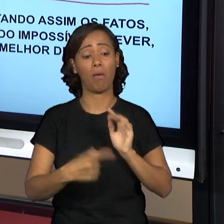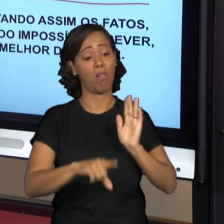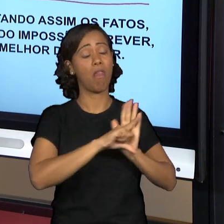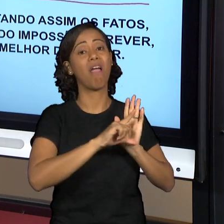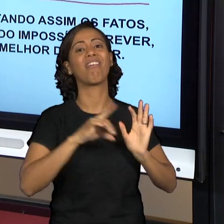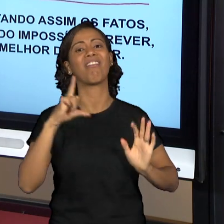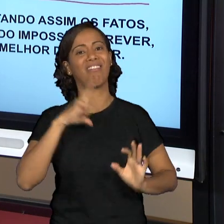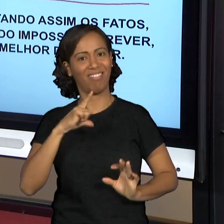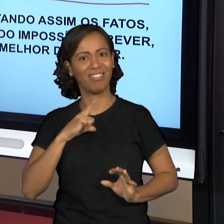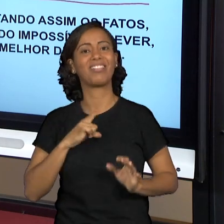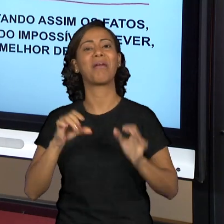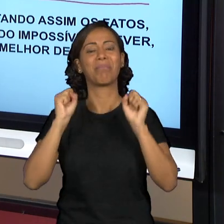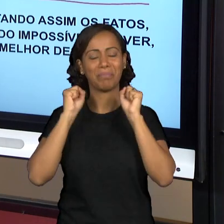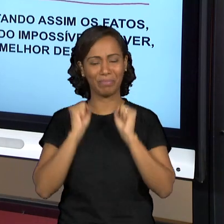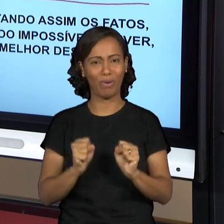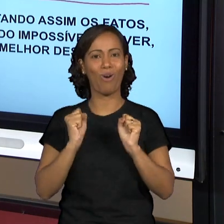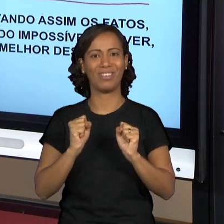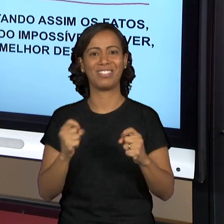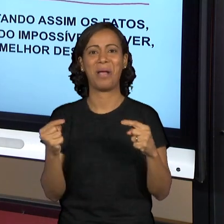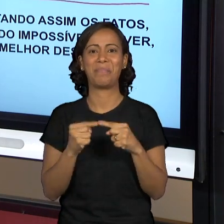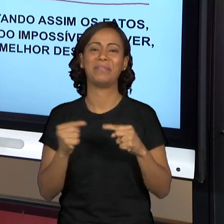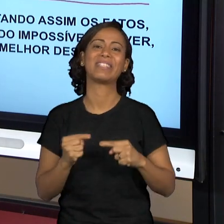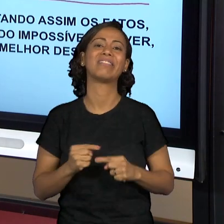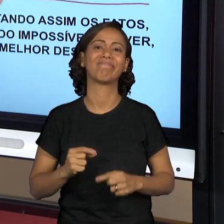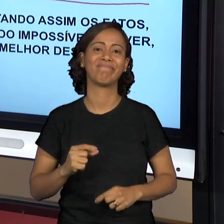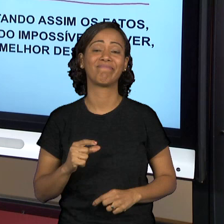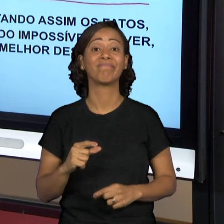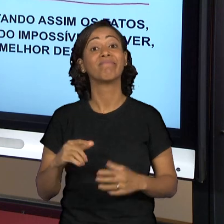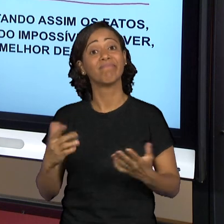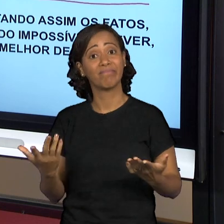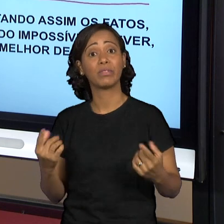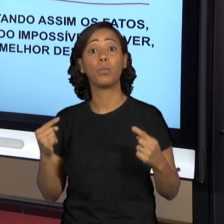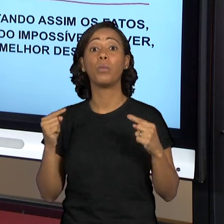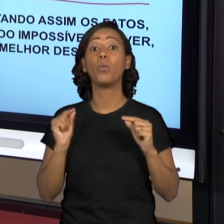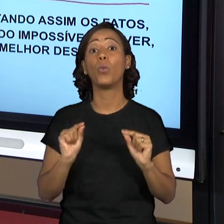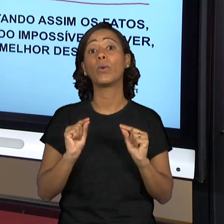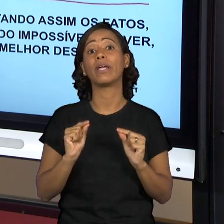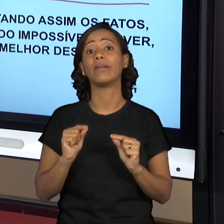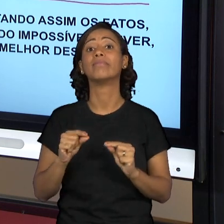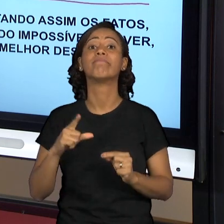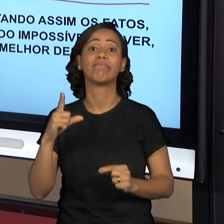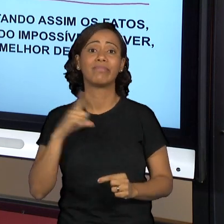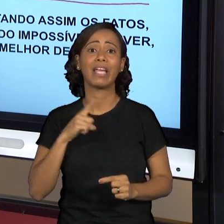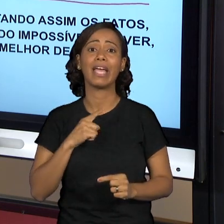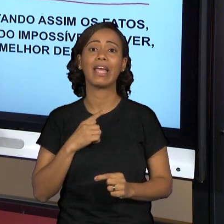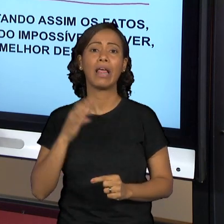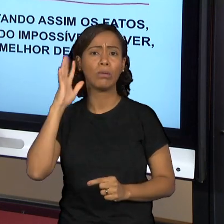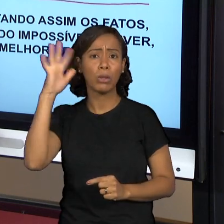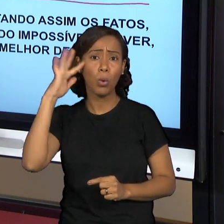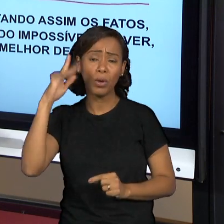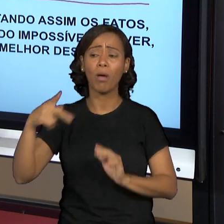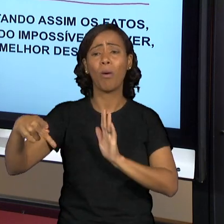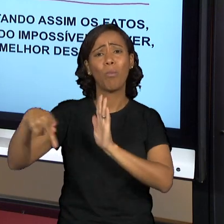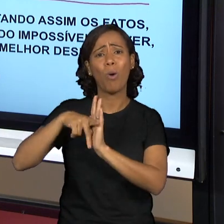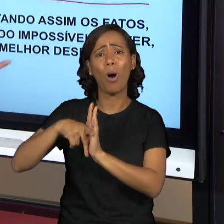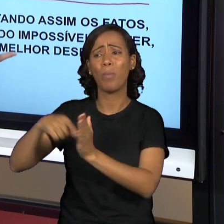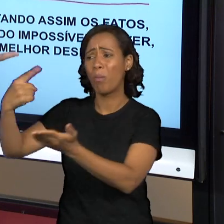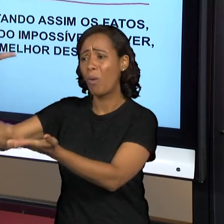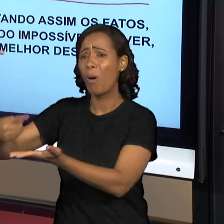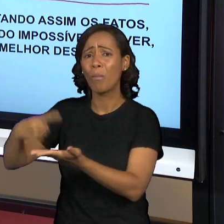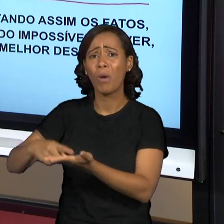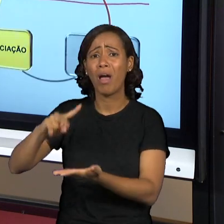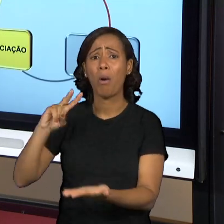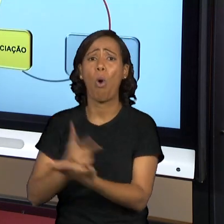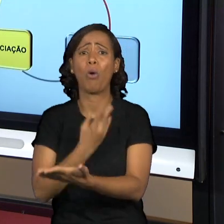via de regra, mas é possível que ele seja descaracterizado para fazer valer, então, a teoria, o princípio da